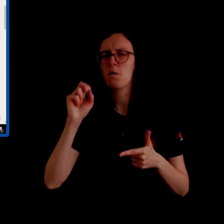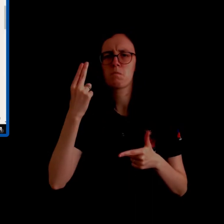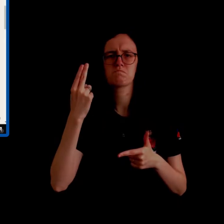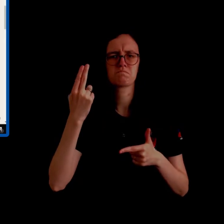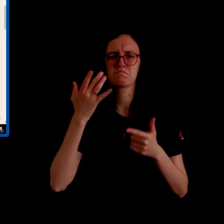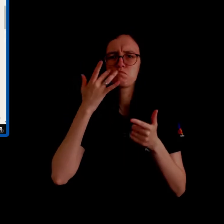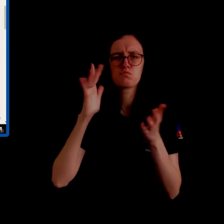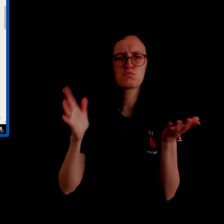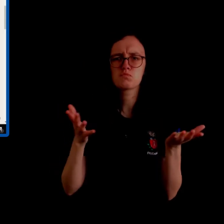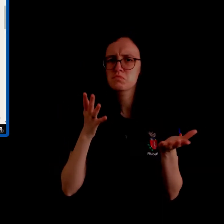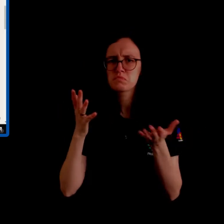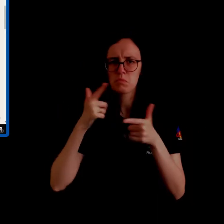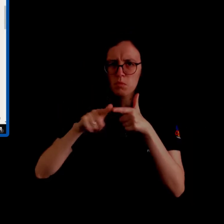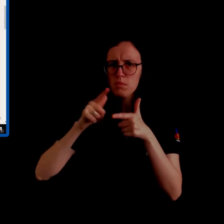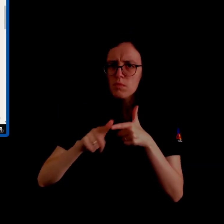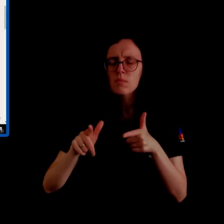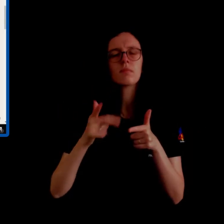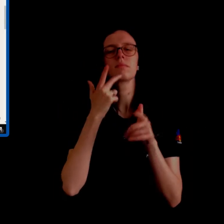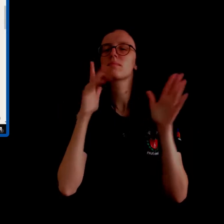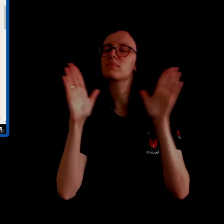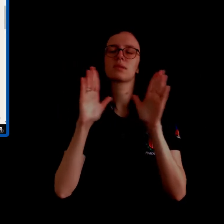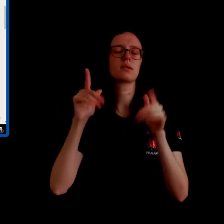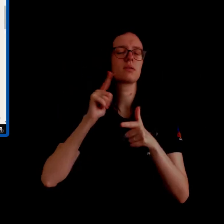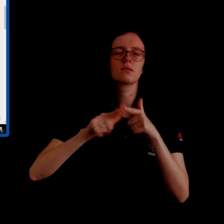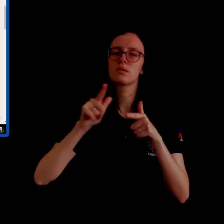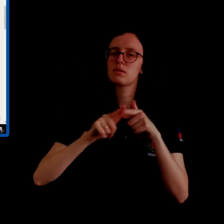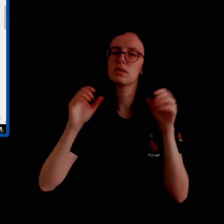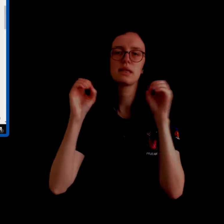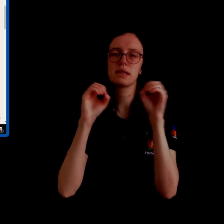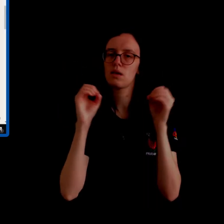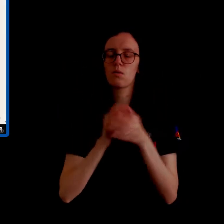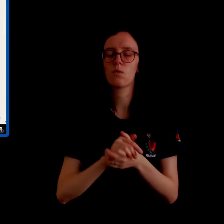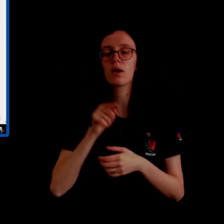API? Não. Isso não vai dar nenhum tipo de problema.